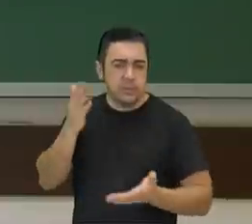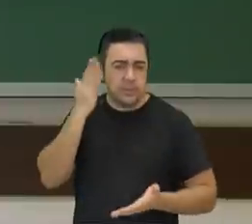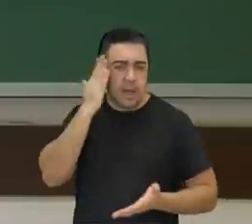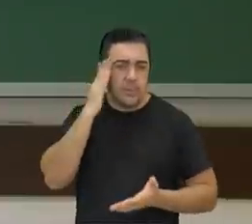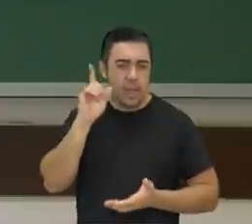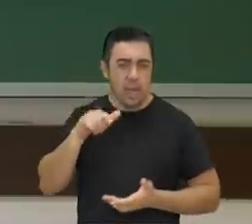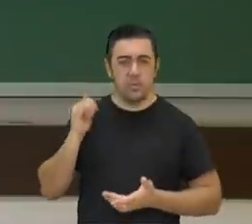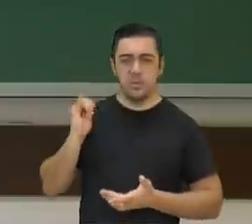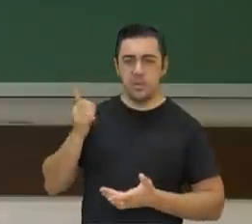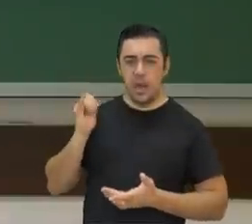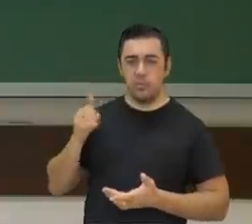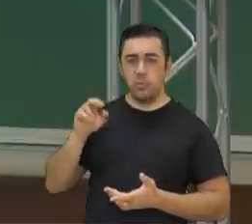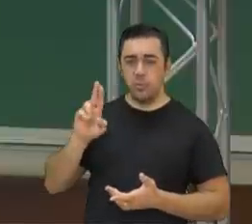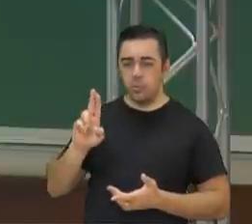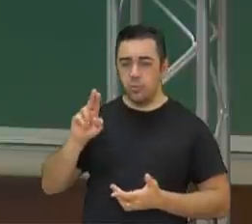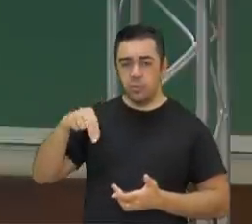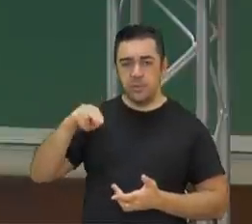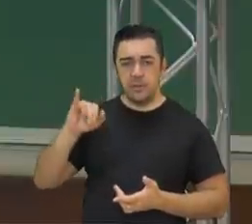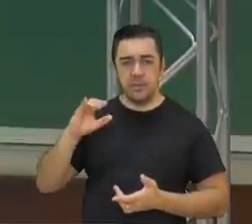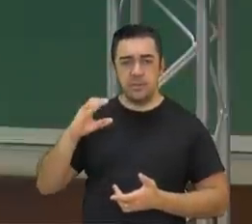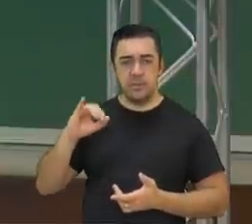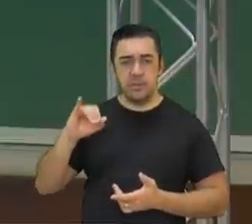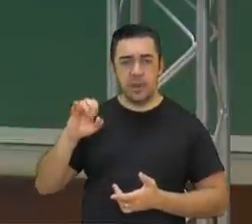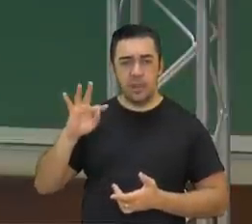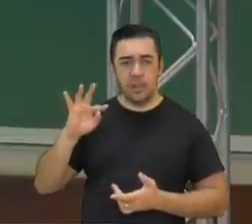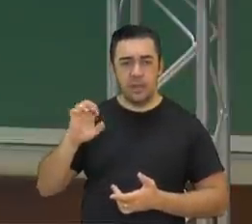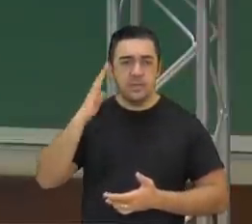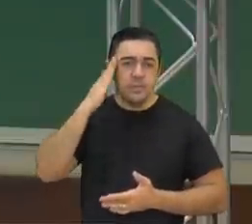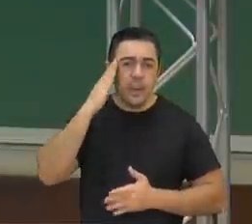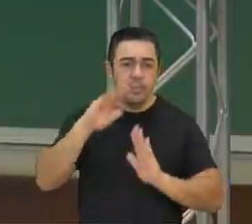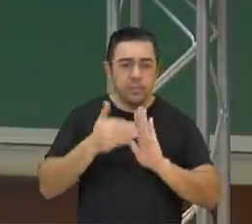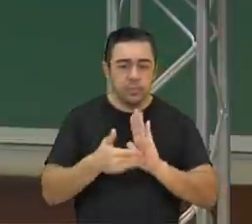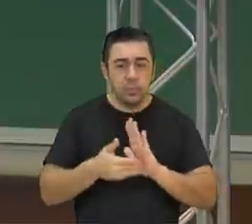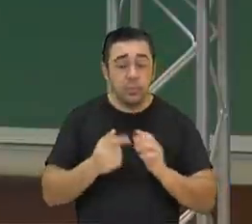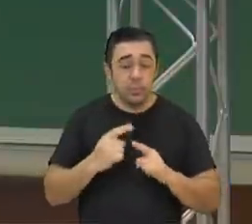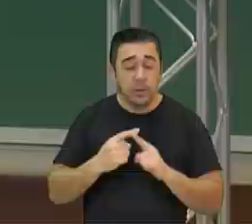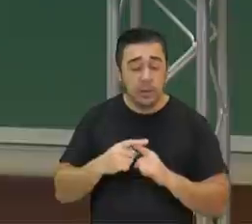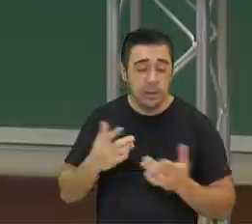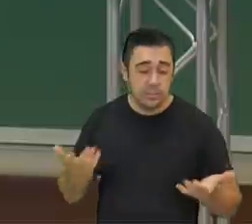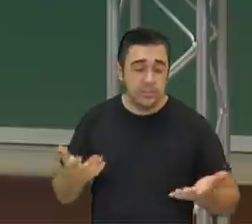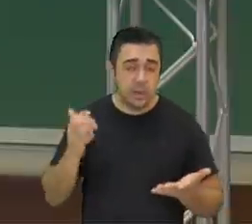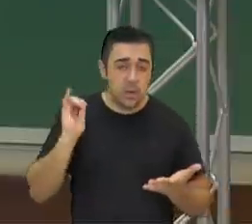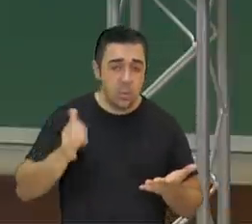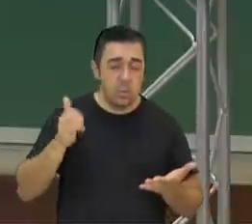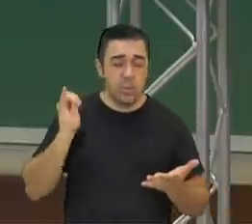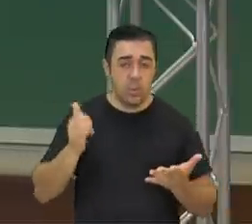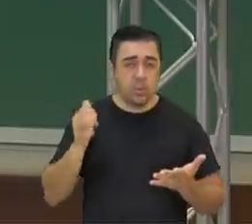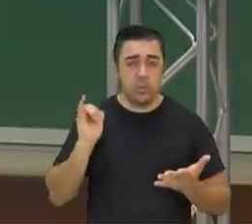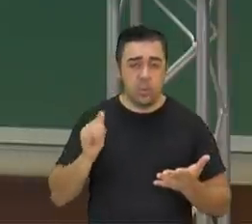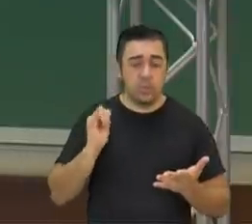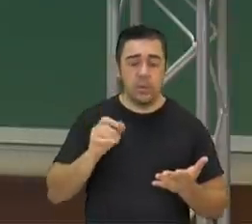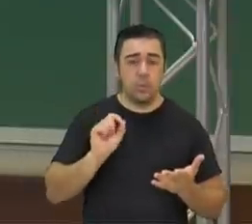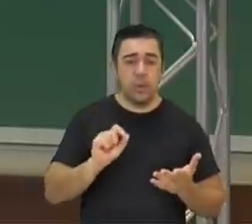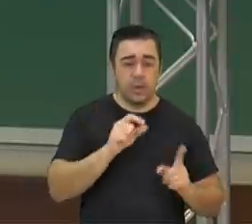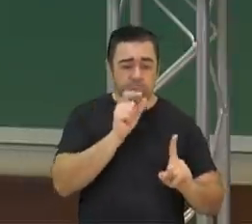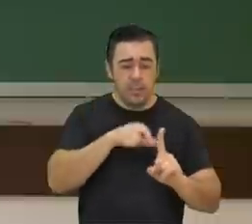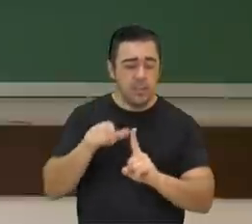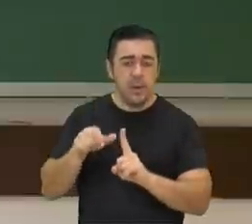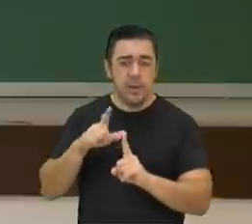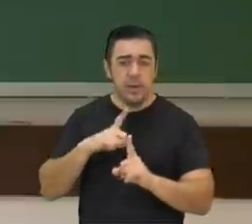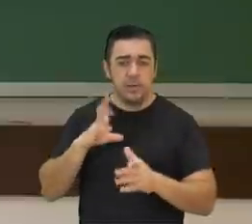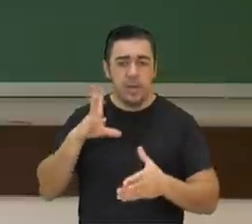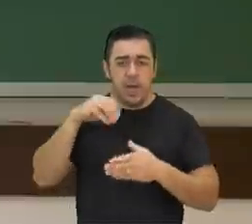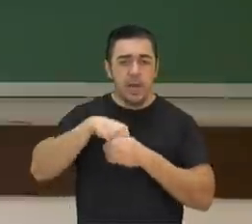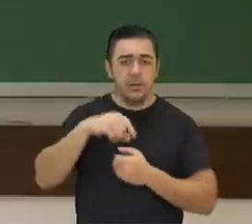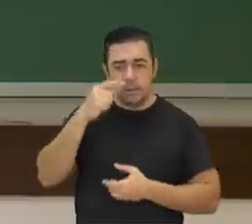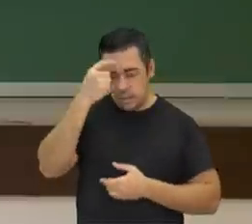percepções sensoriais, a tudo que o personagem sente e pensa, porque o narrador é um narrador onisciente. Né? Ele entra no